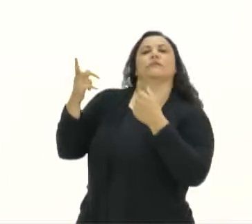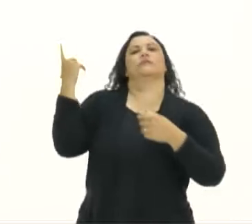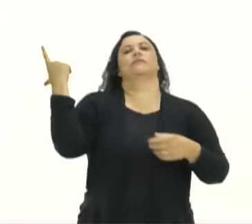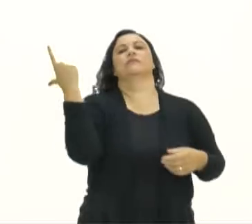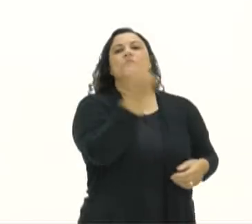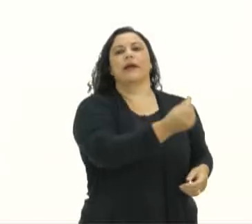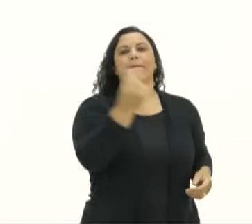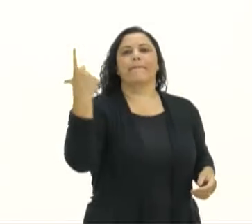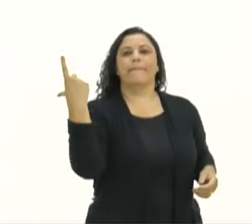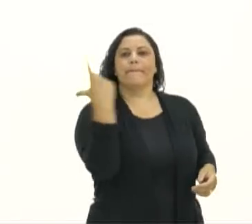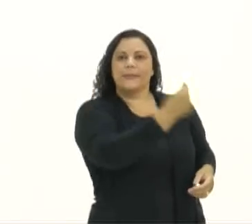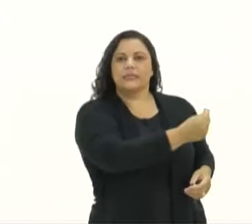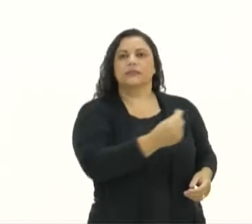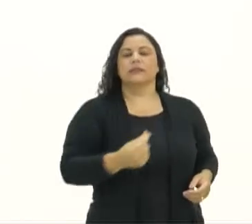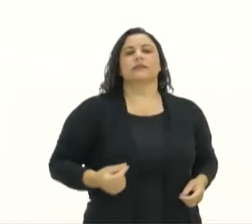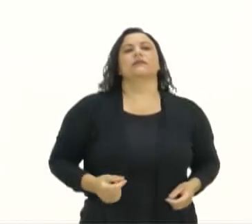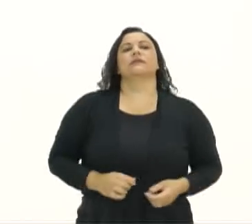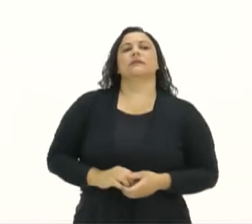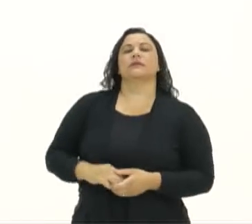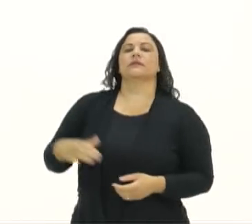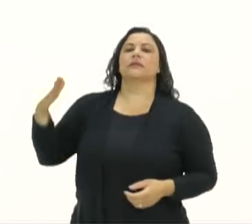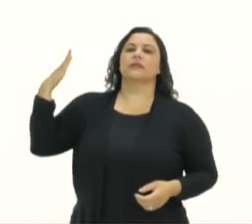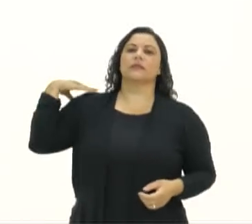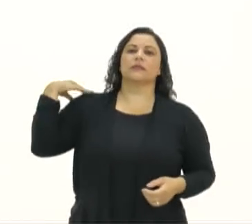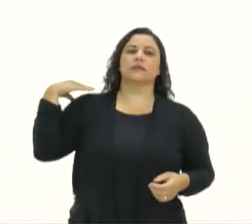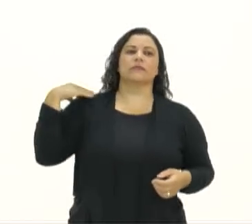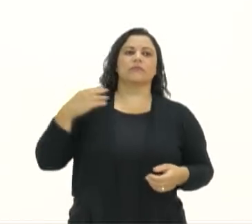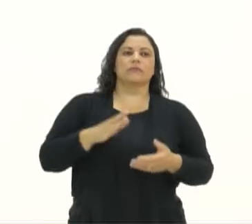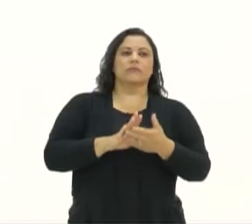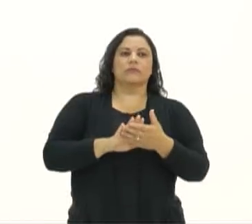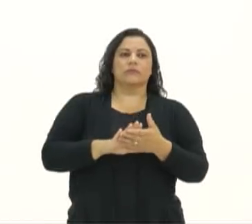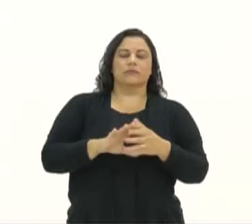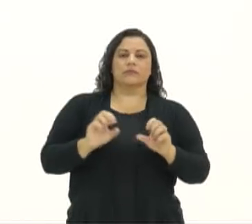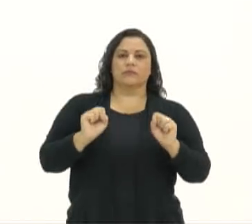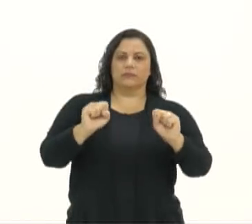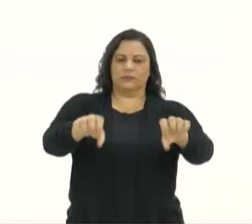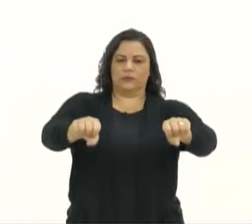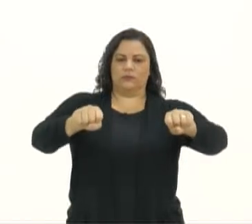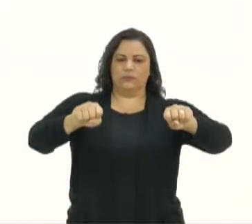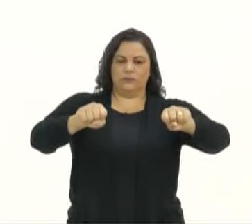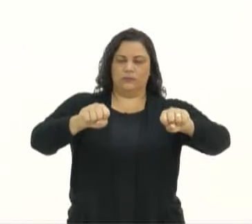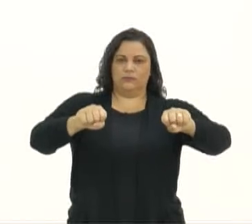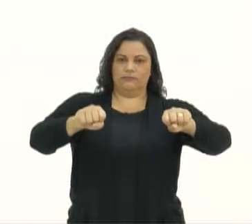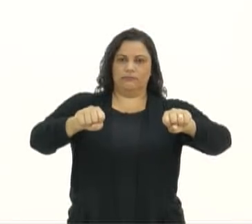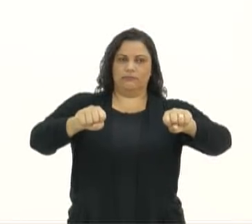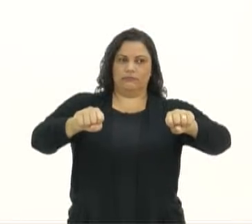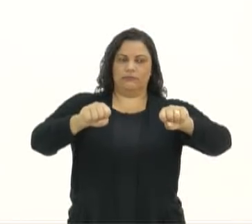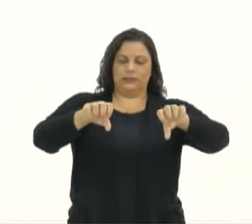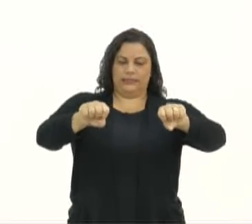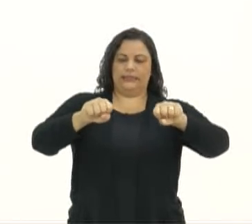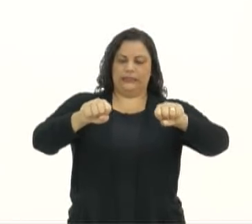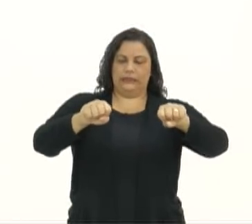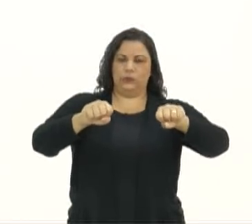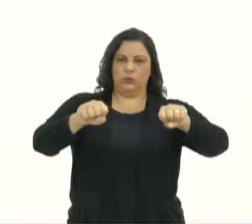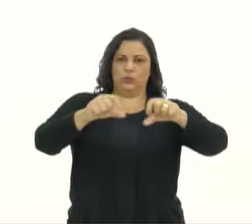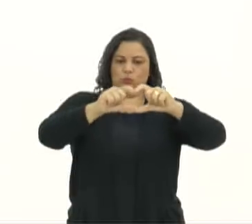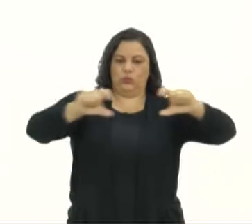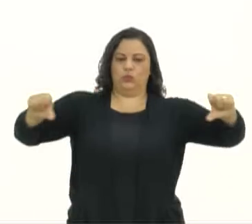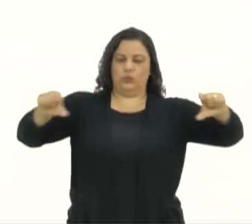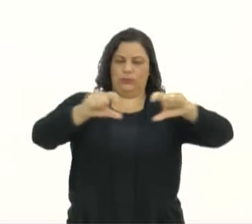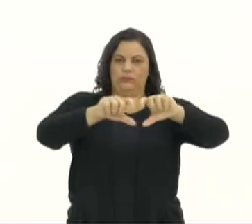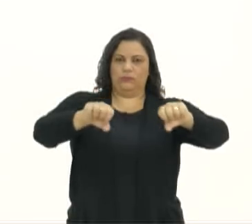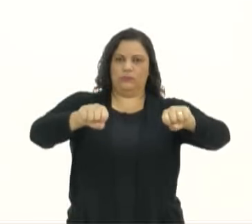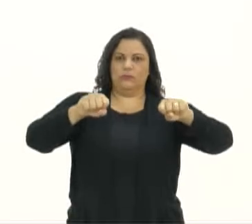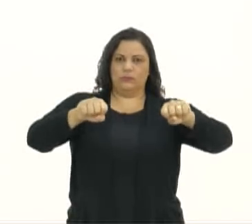saída no estilo costas. Apoia os pés na parede e segura no bloco em cima, tem um local certo